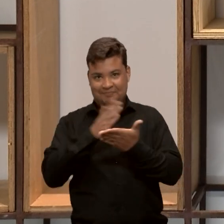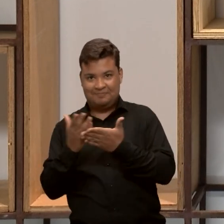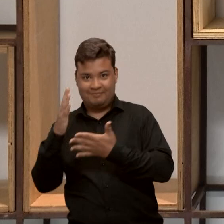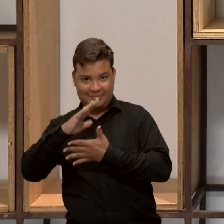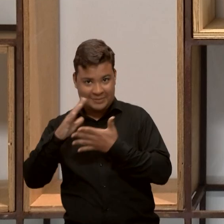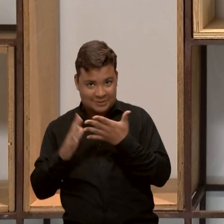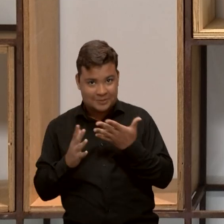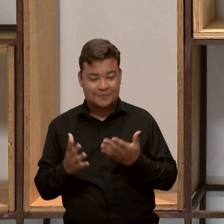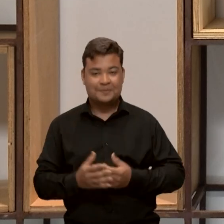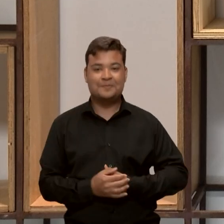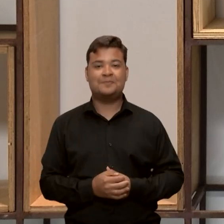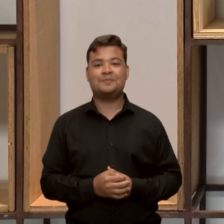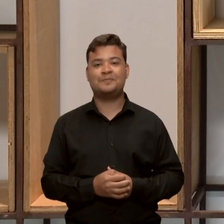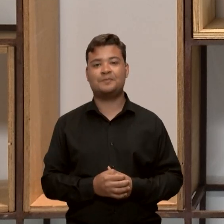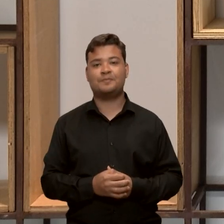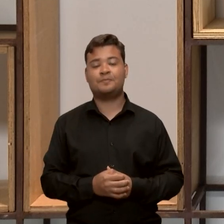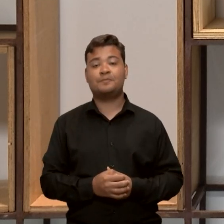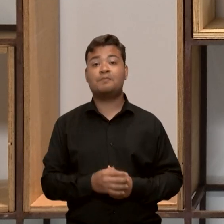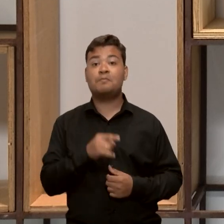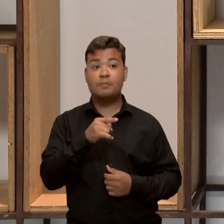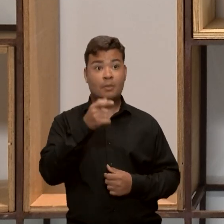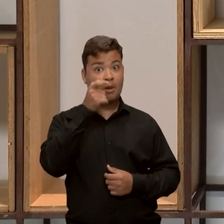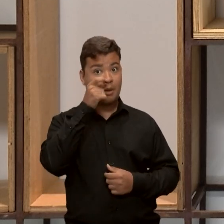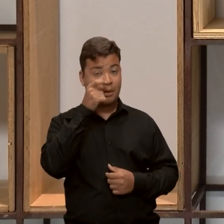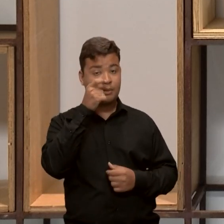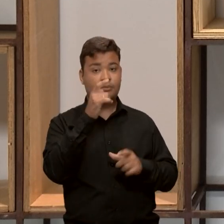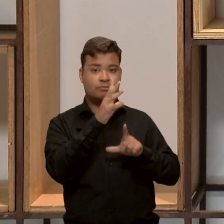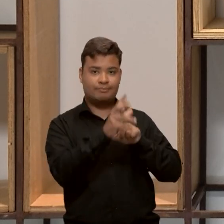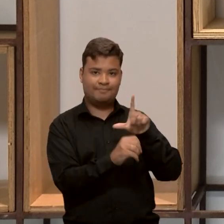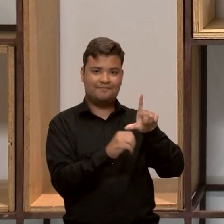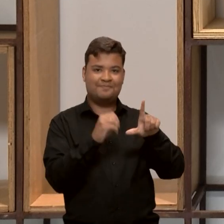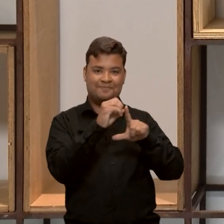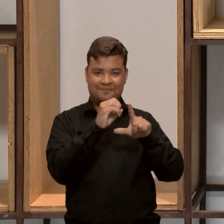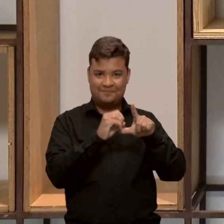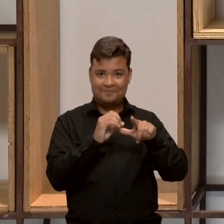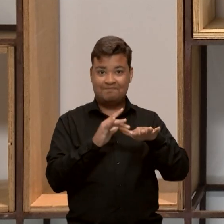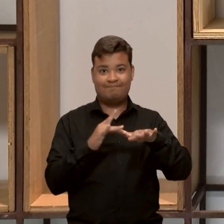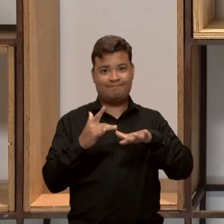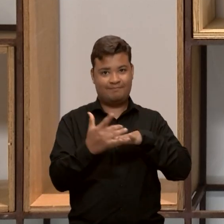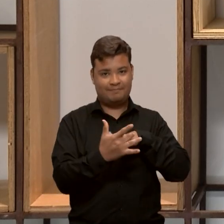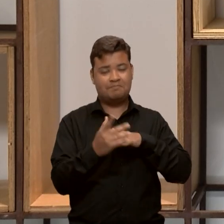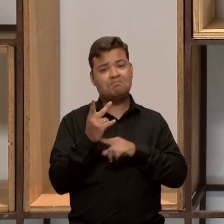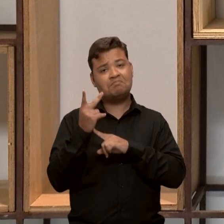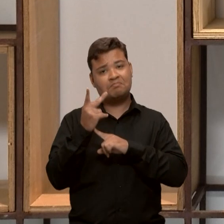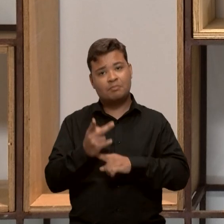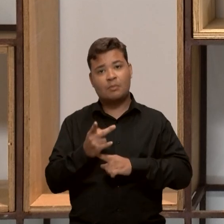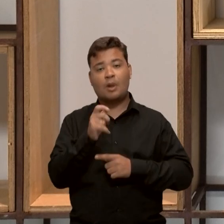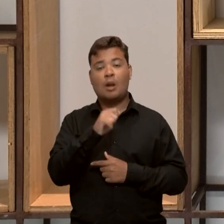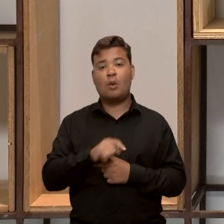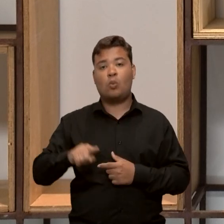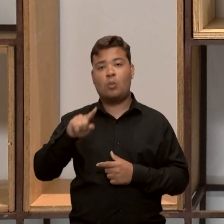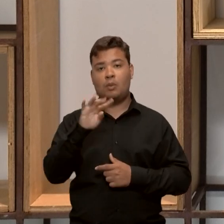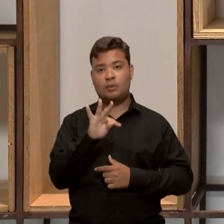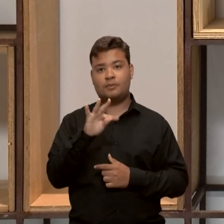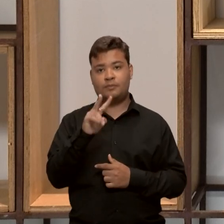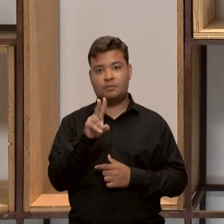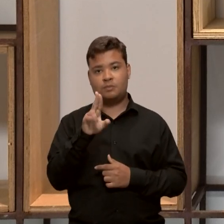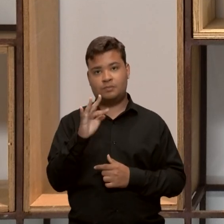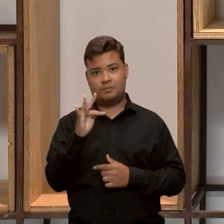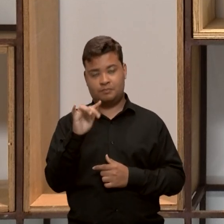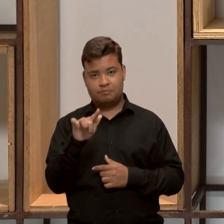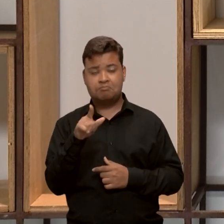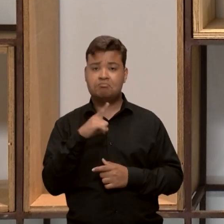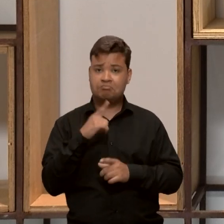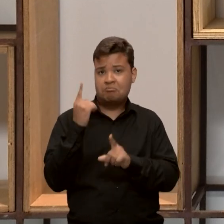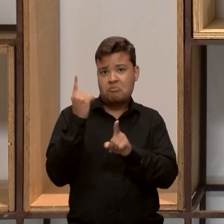programa. Acompanhe o Mundo UFG pelas redes sociais. Procure @TVUFG, que você nos encontra